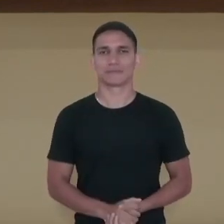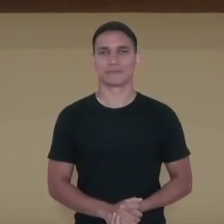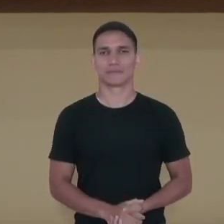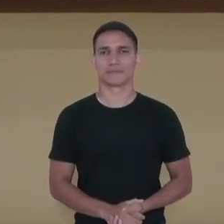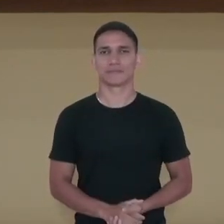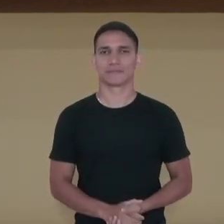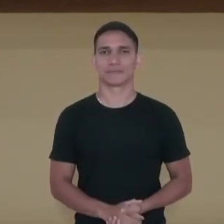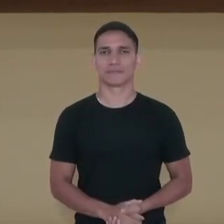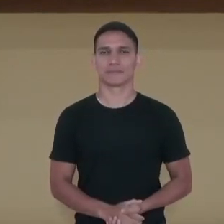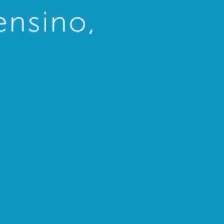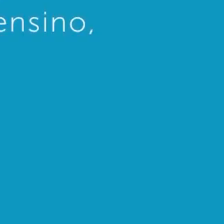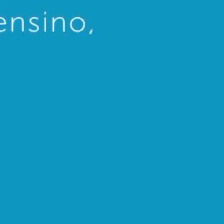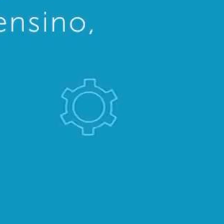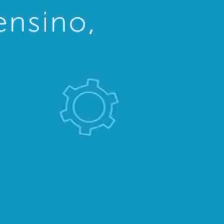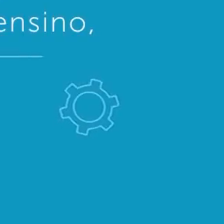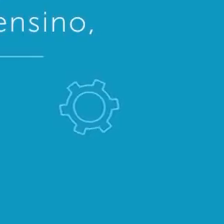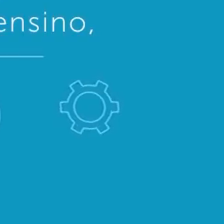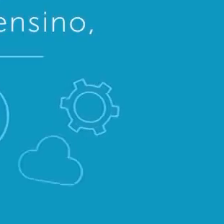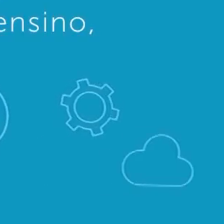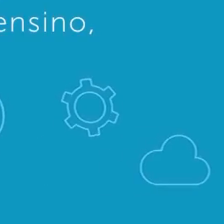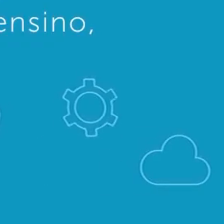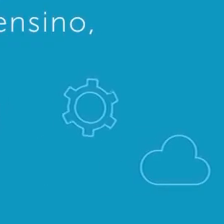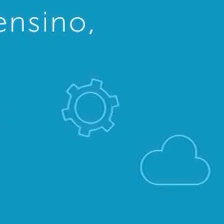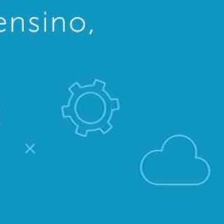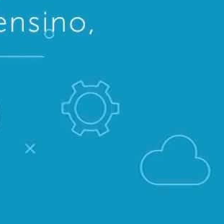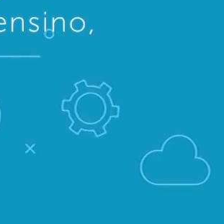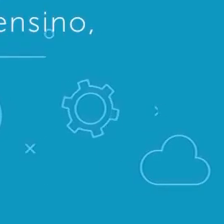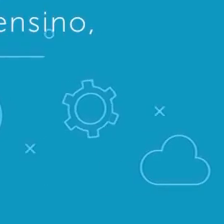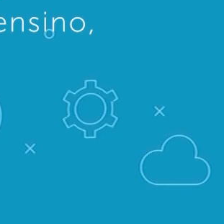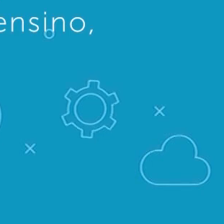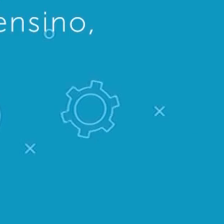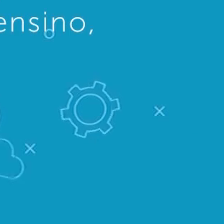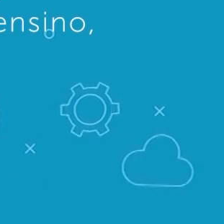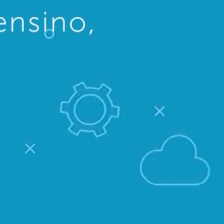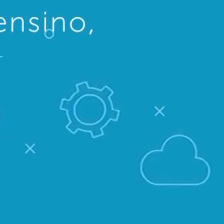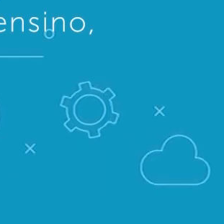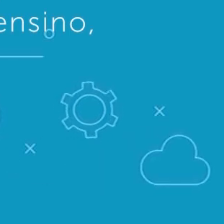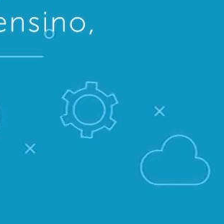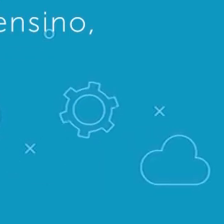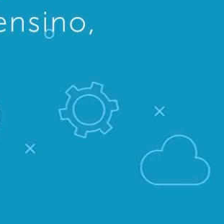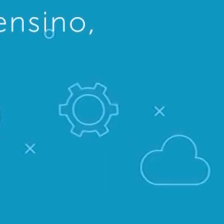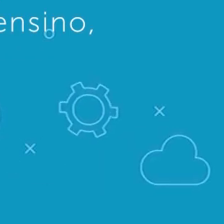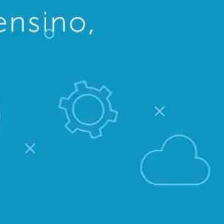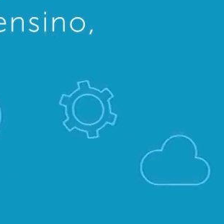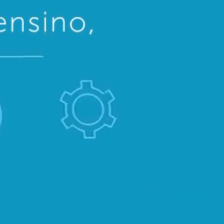até breve.